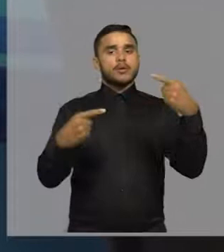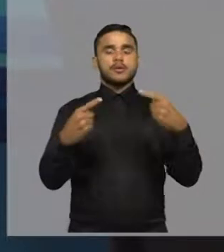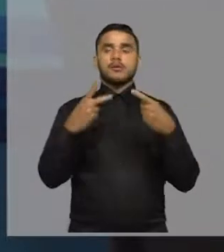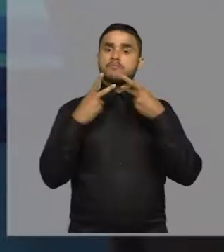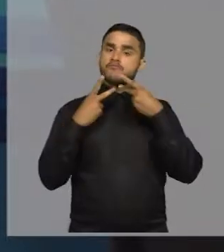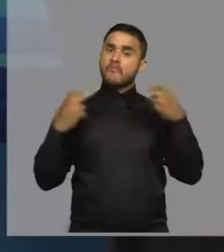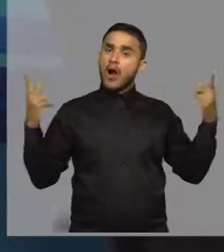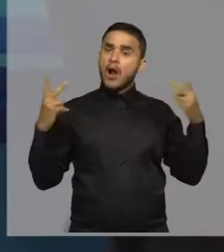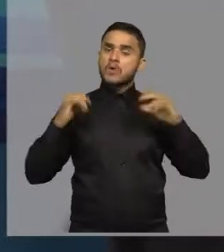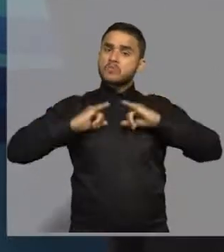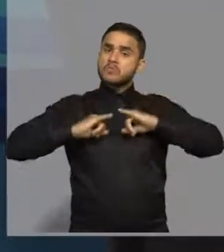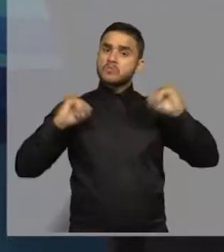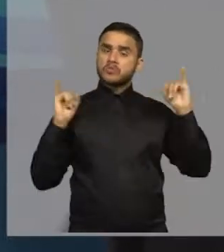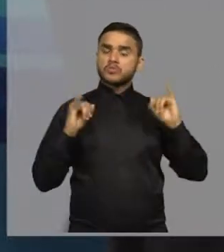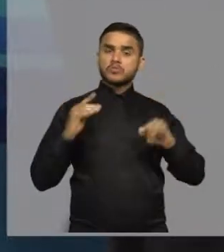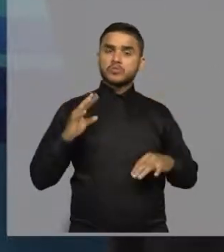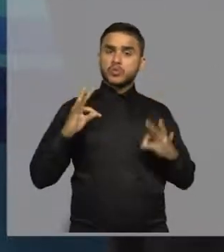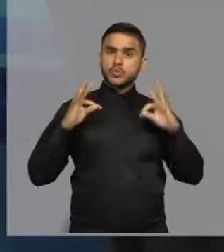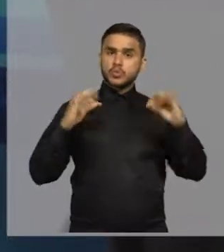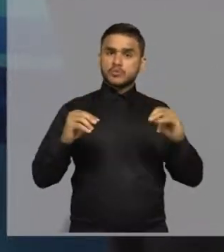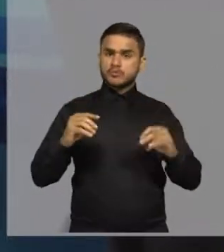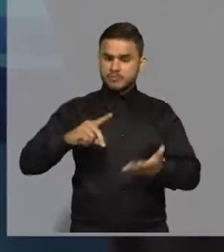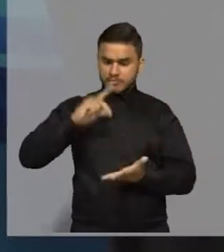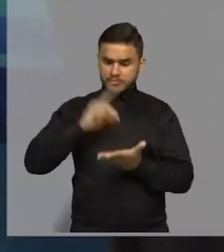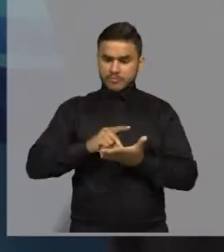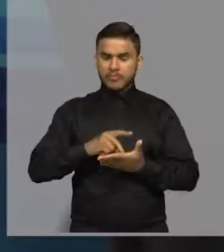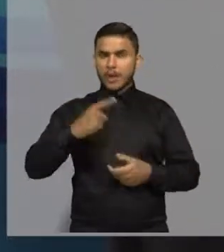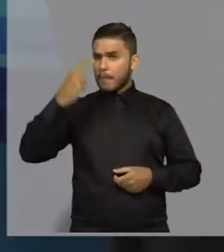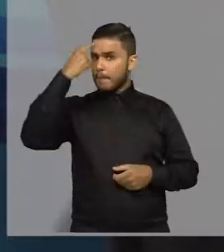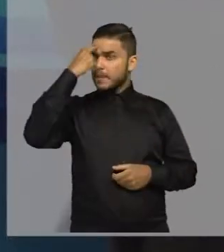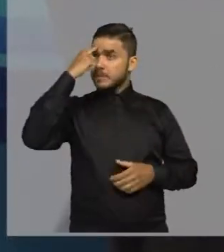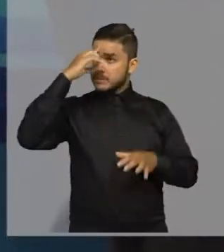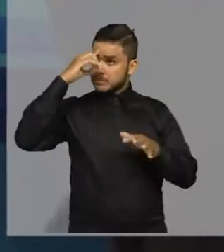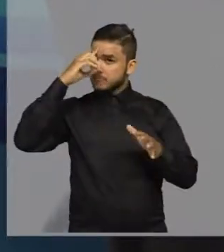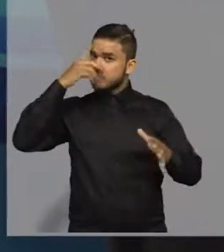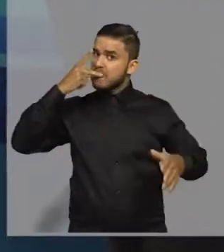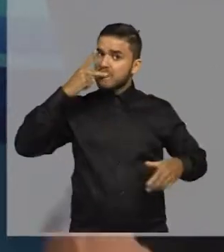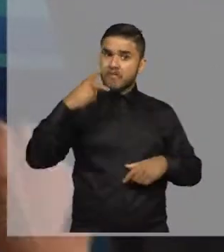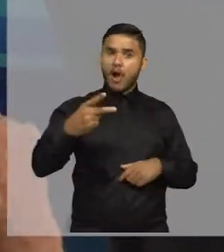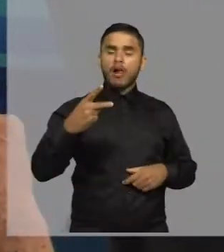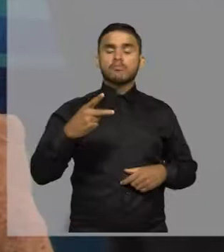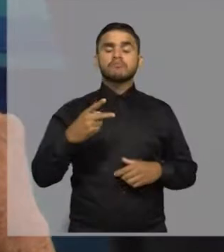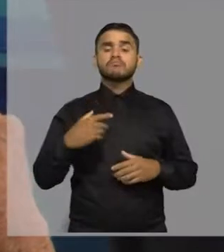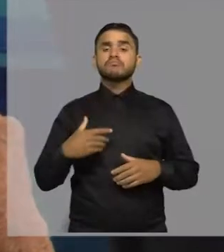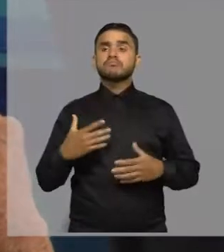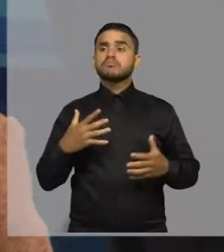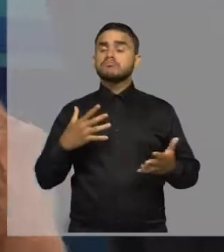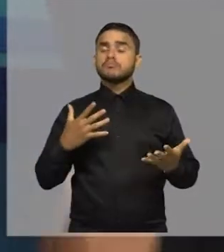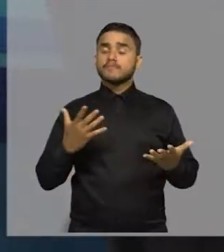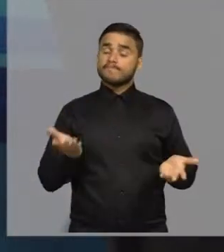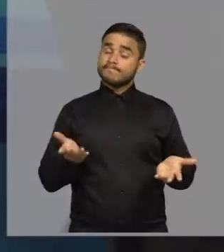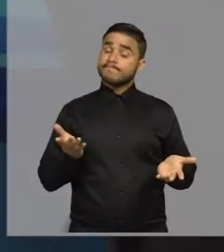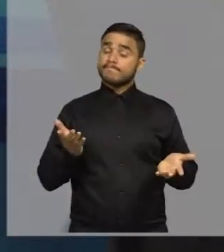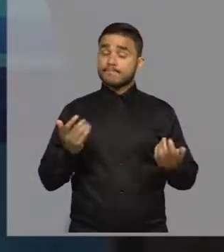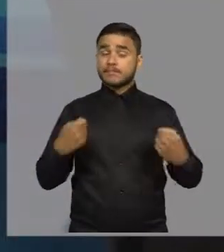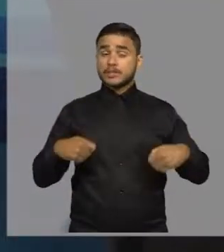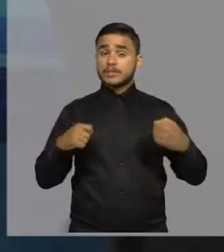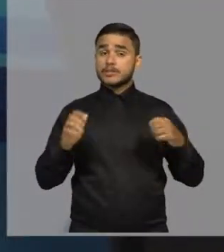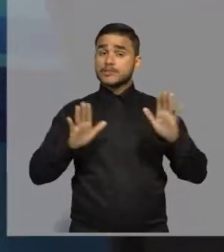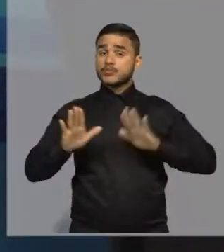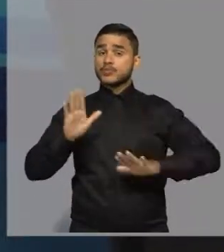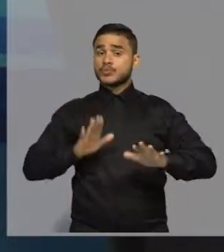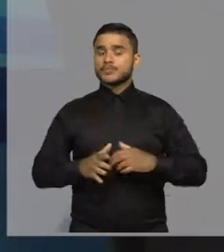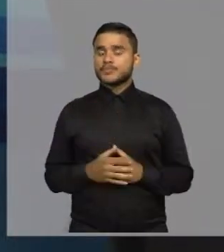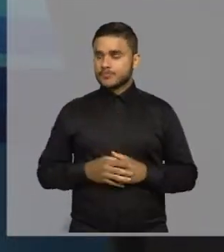pode abrir o espírito diante do microfone e dizer exatamente o que ele pensa em termos de política, né? Agora, sobre urnas